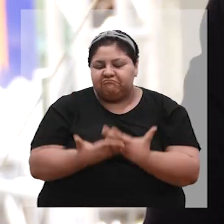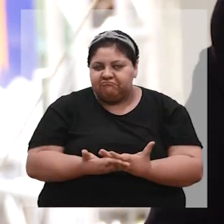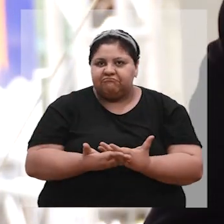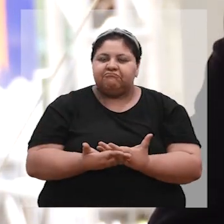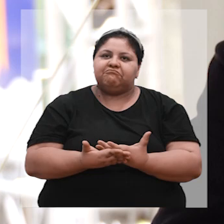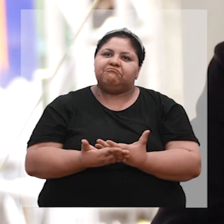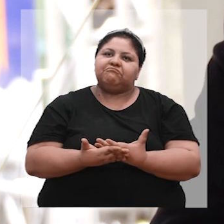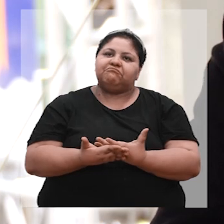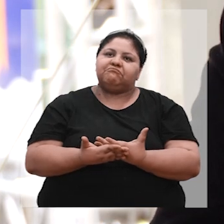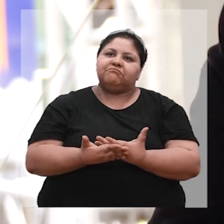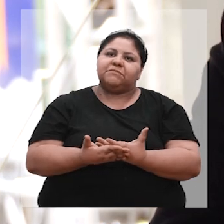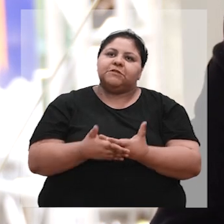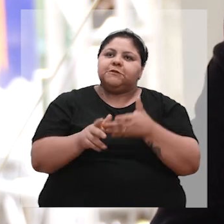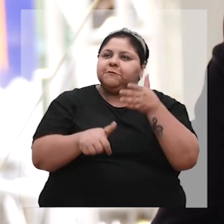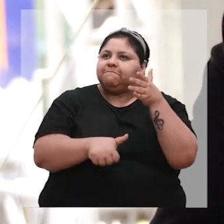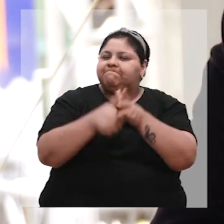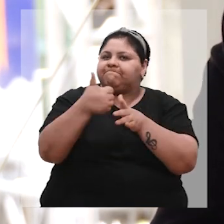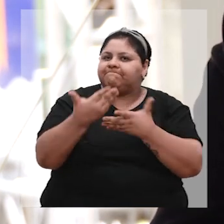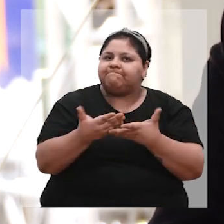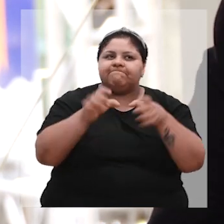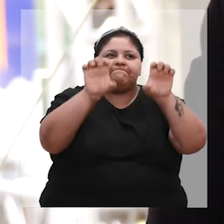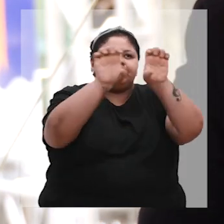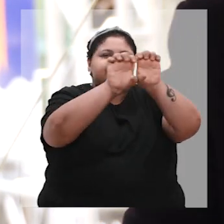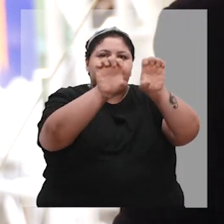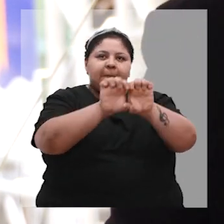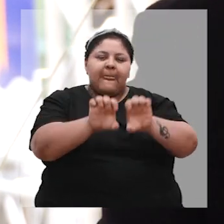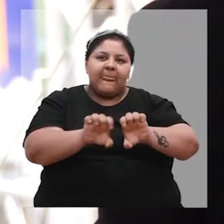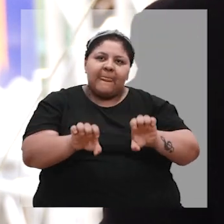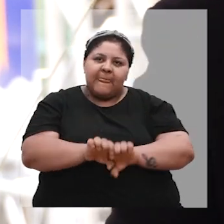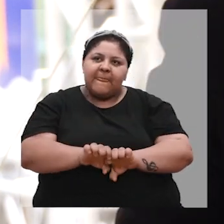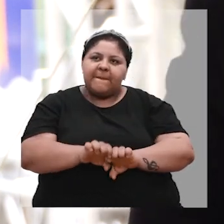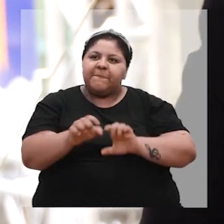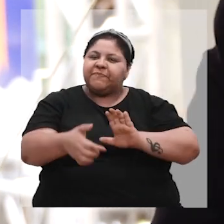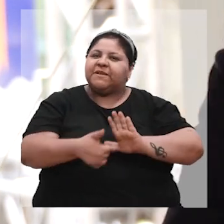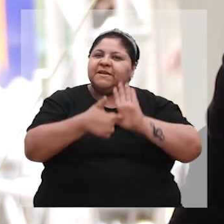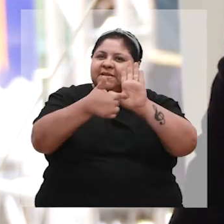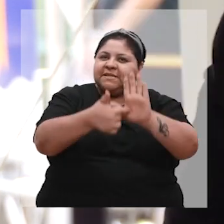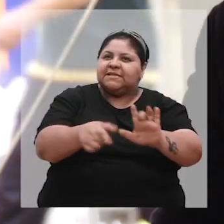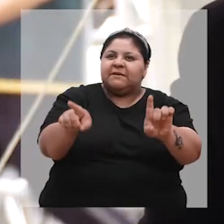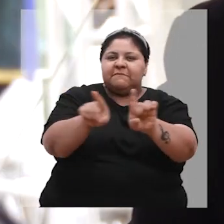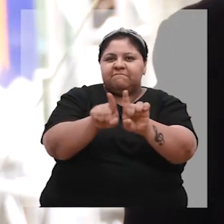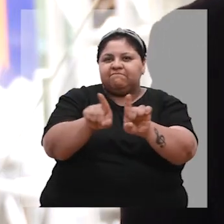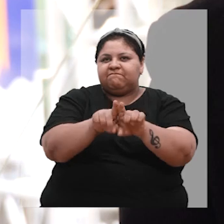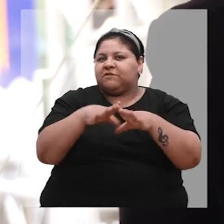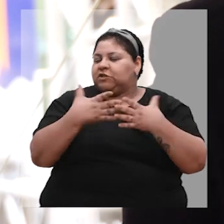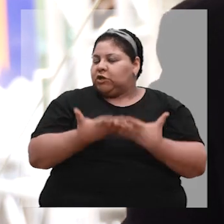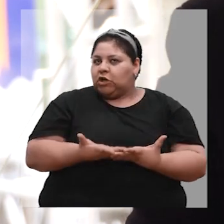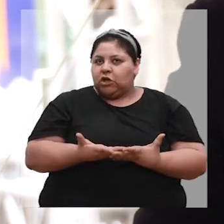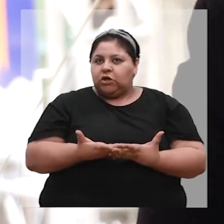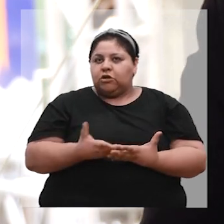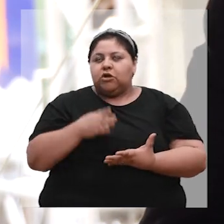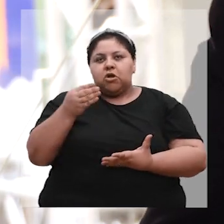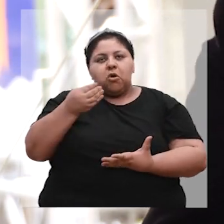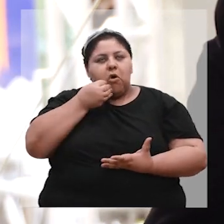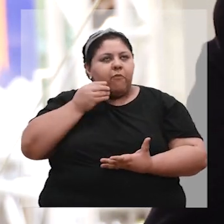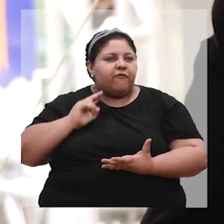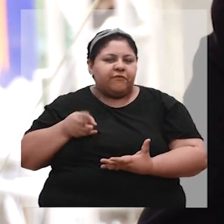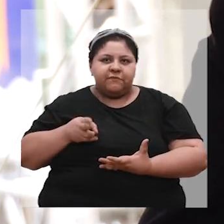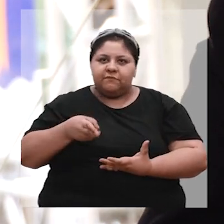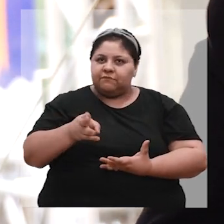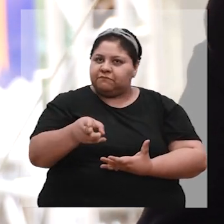de melhorias estruturais, a questão das atrações, divulgação, né, tudo. E com certeza